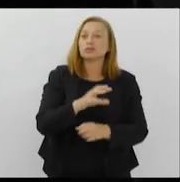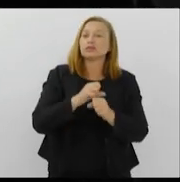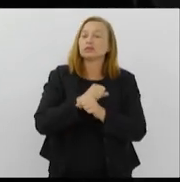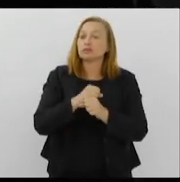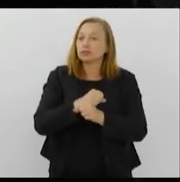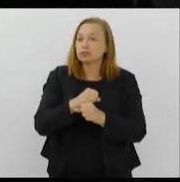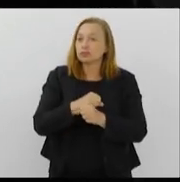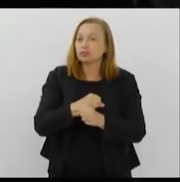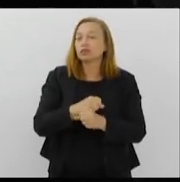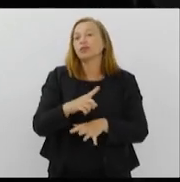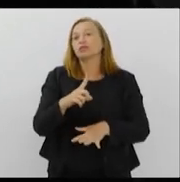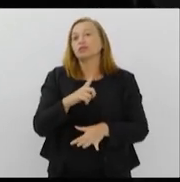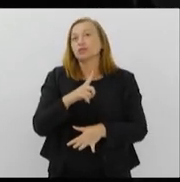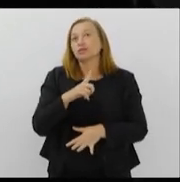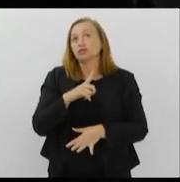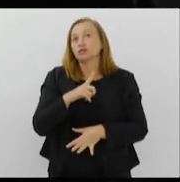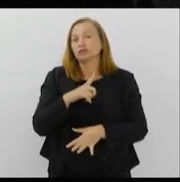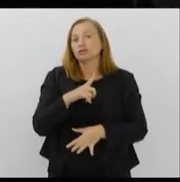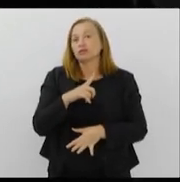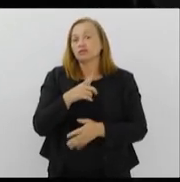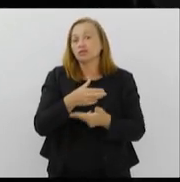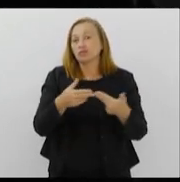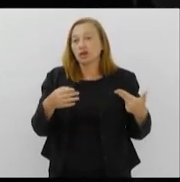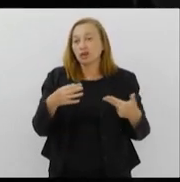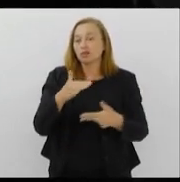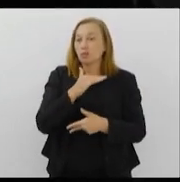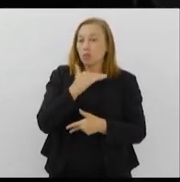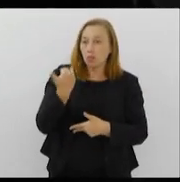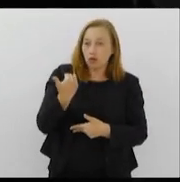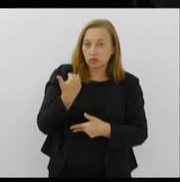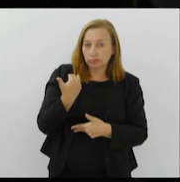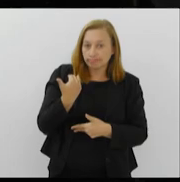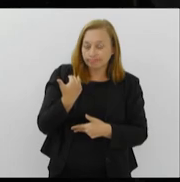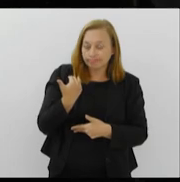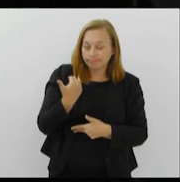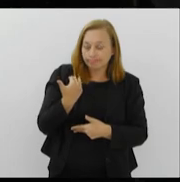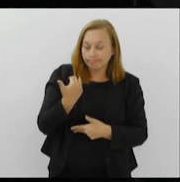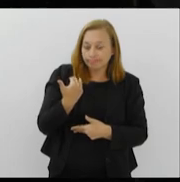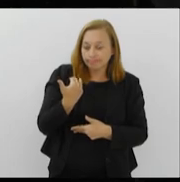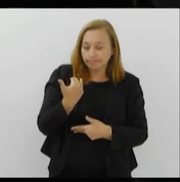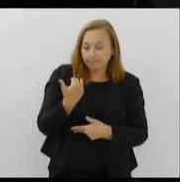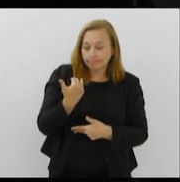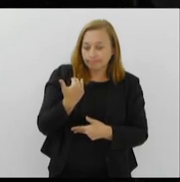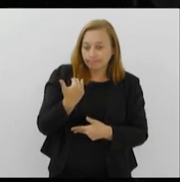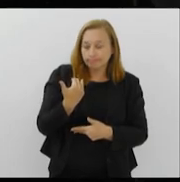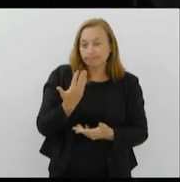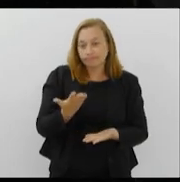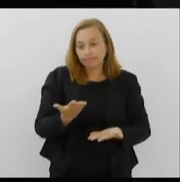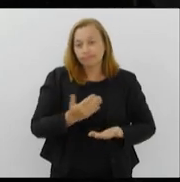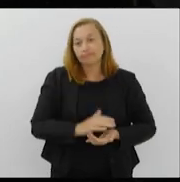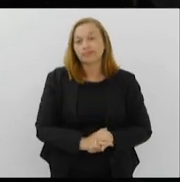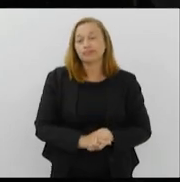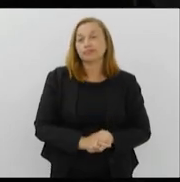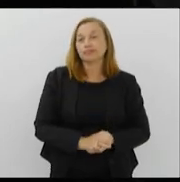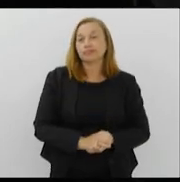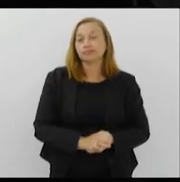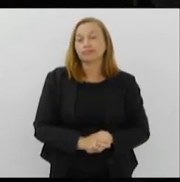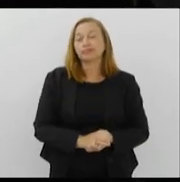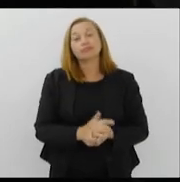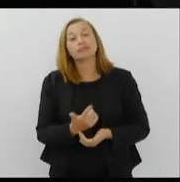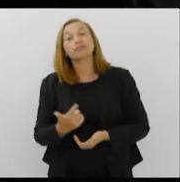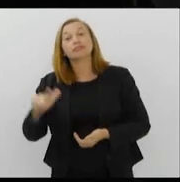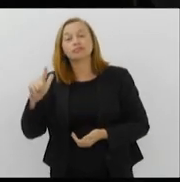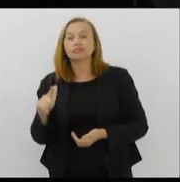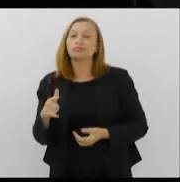tendo, inclusive, vítimas fatais, perdas, não é, de unidades habitacionais, e